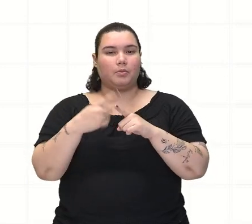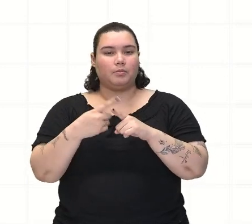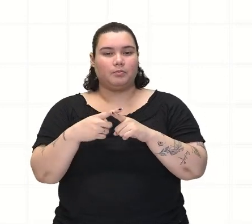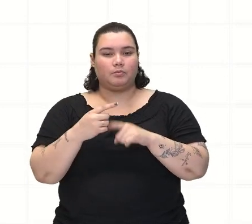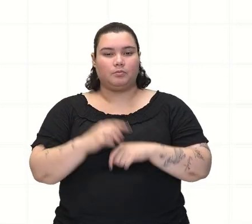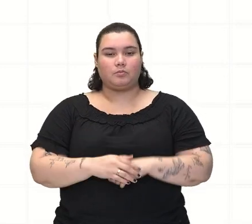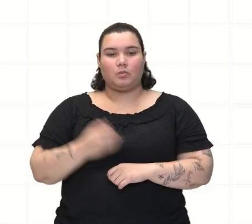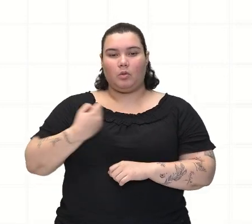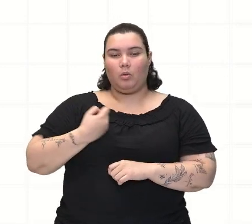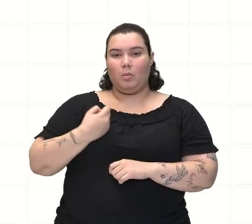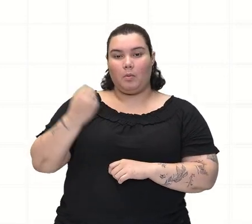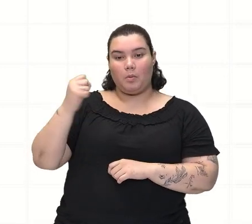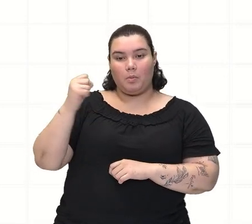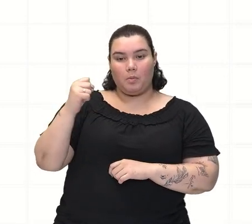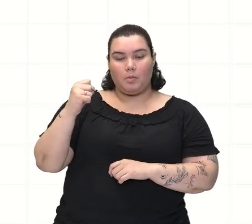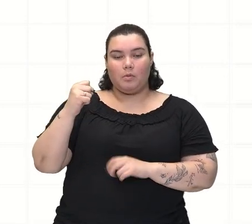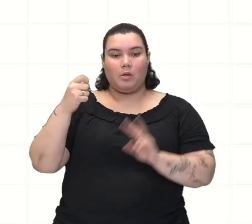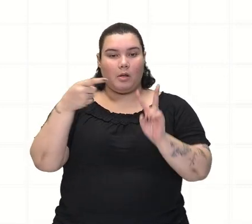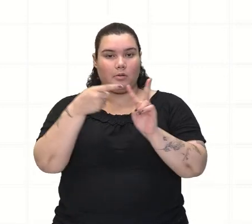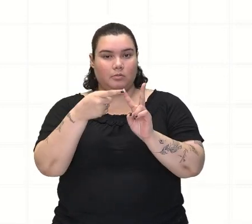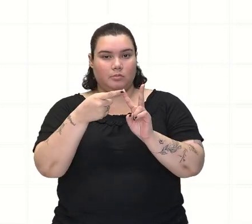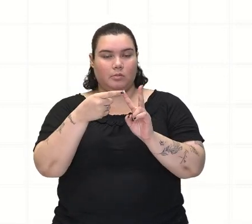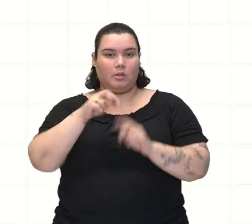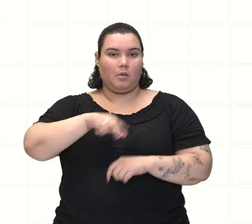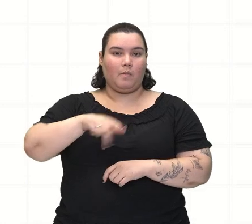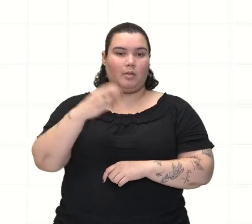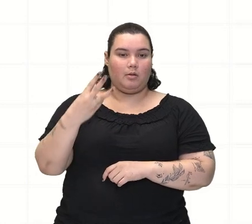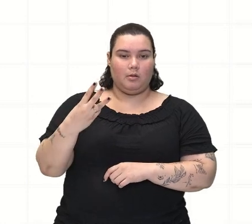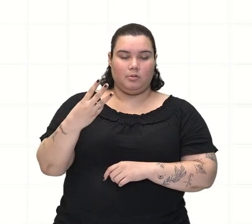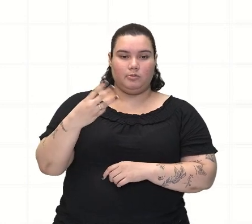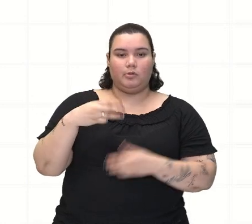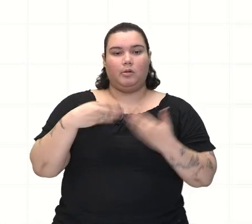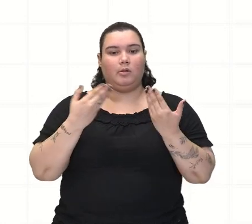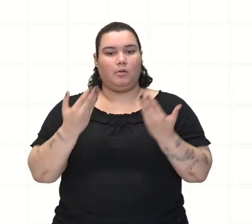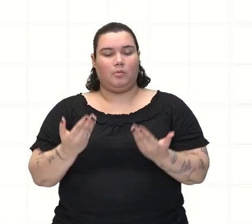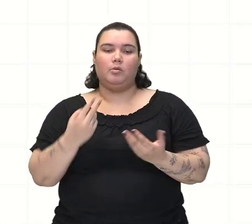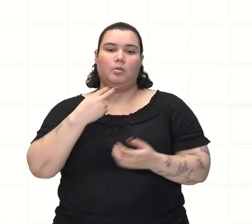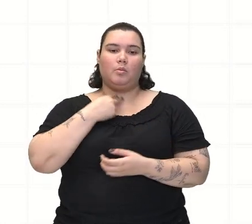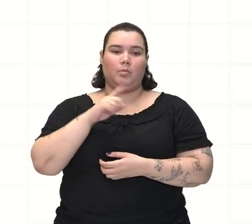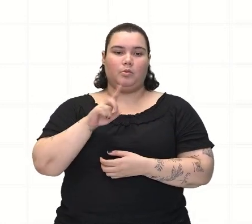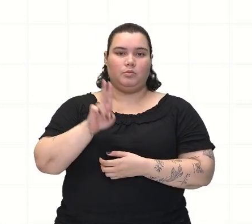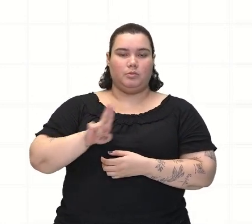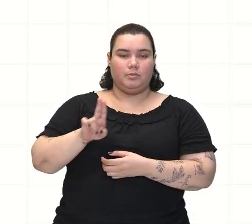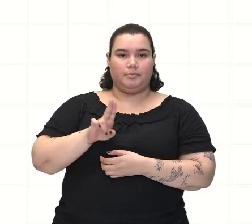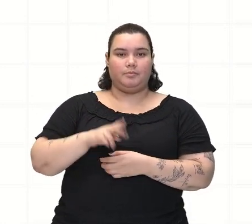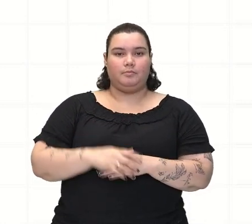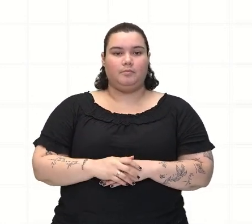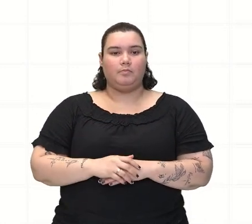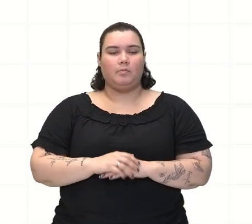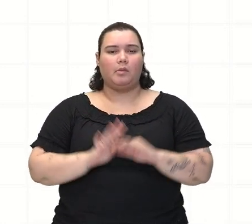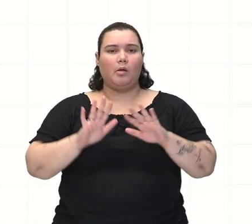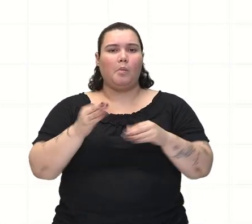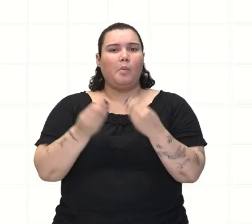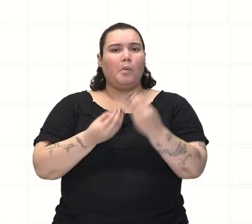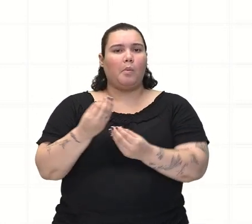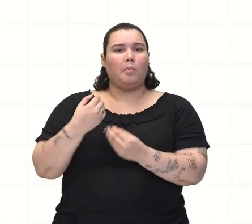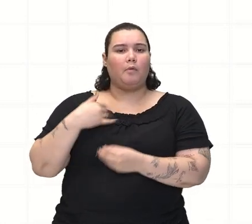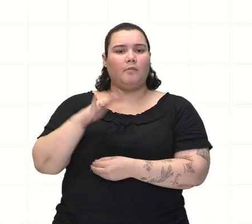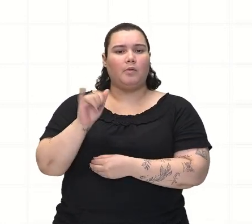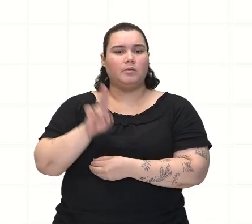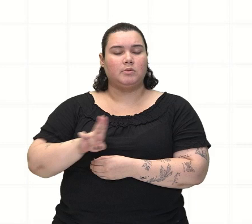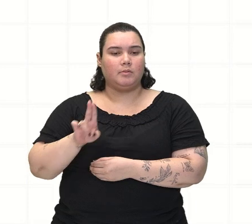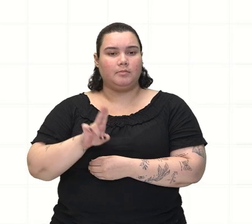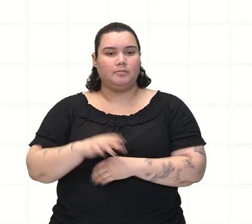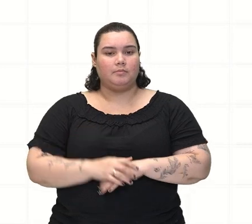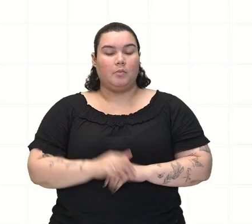o 8, na raiz quadrada dele, não será 3. Então, não posso fazer isso. E aí, professor, o que é que eu faço?